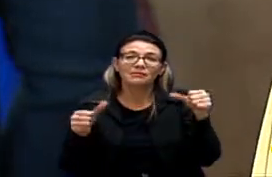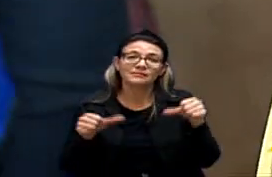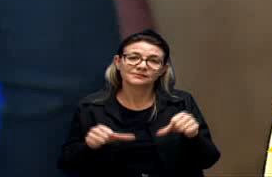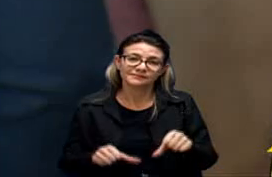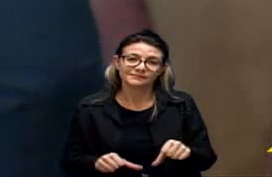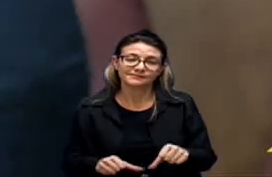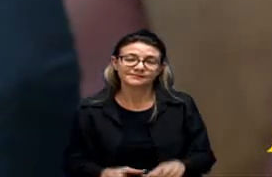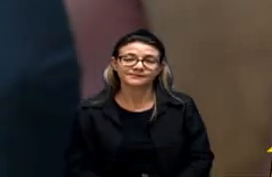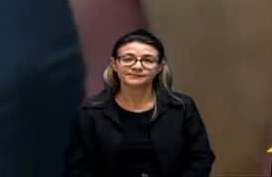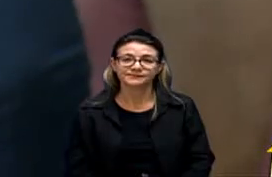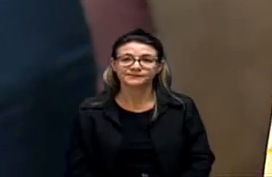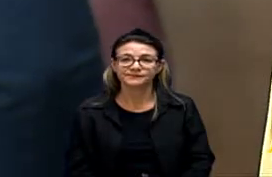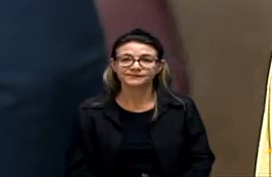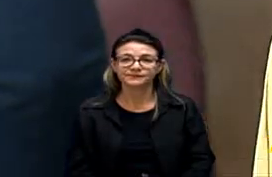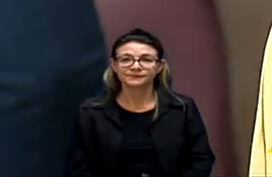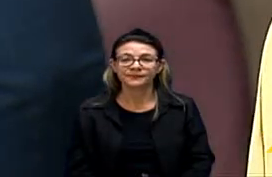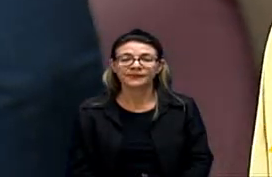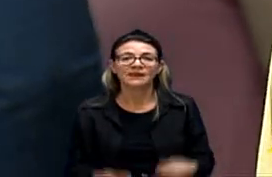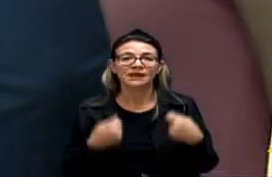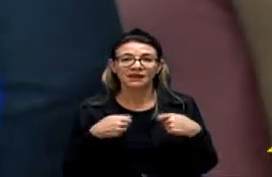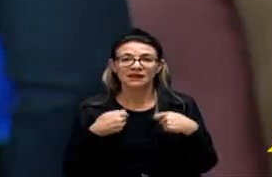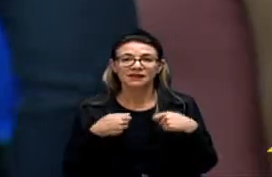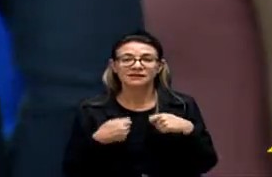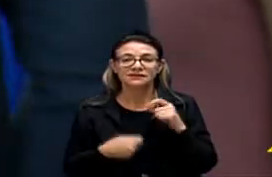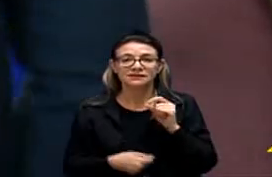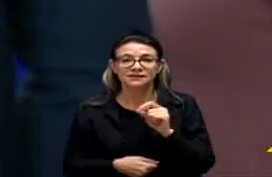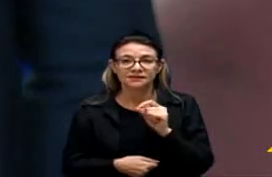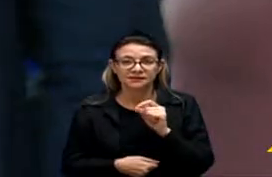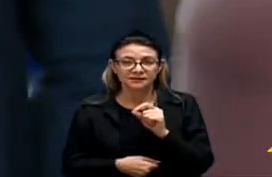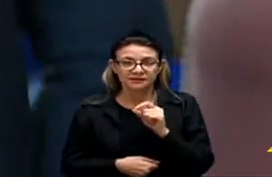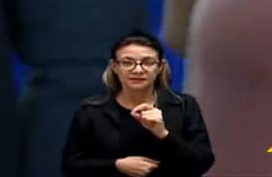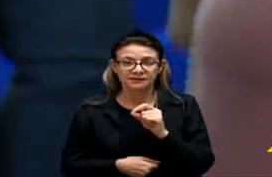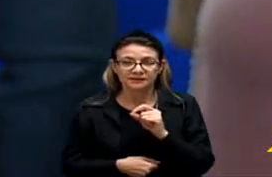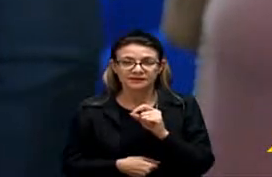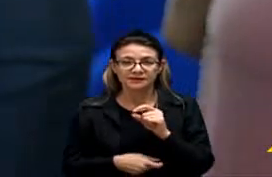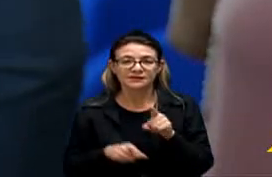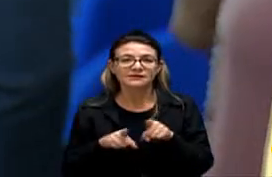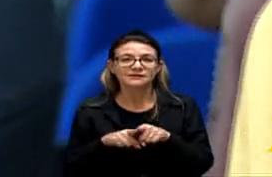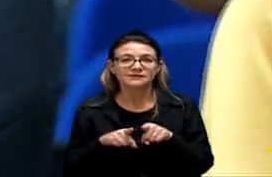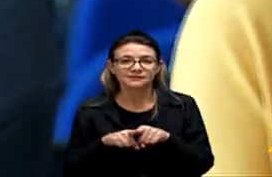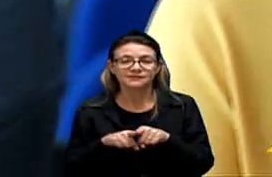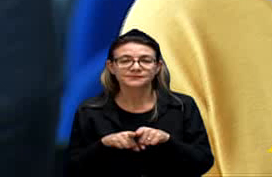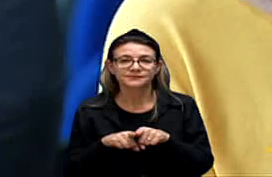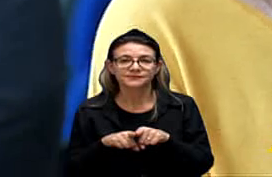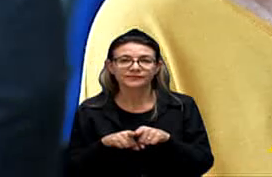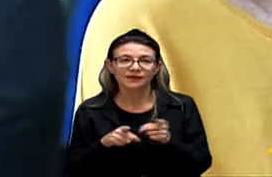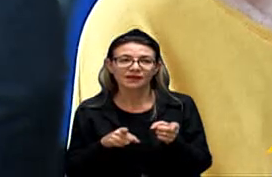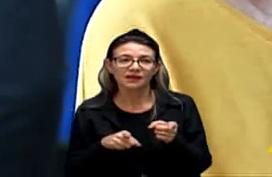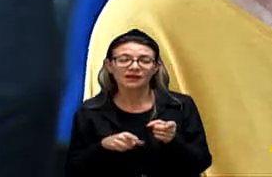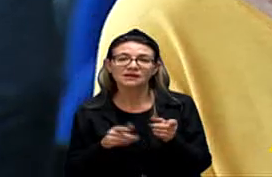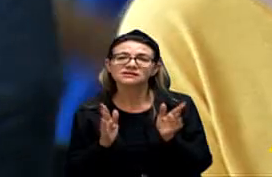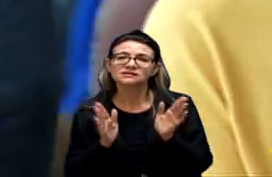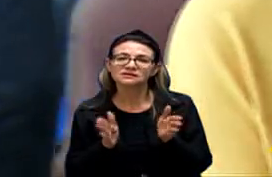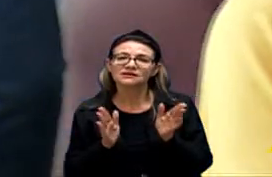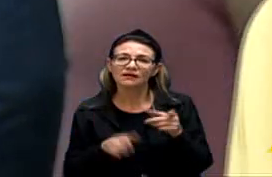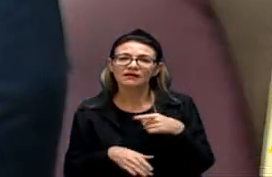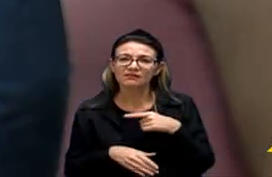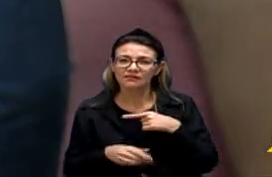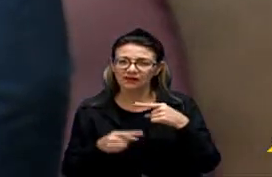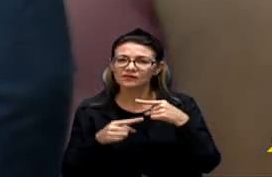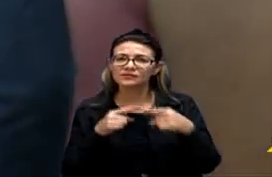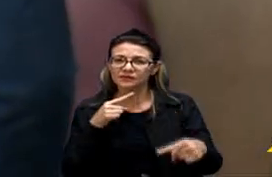mais o que a gente precisa vereadora para além da lei porque já existe uma proibição da